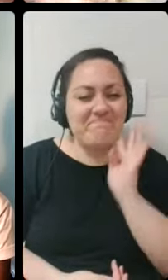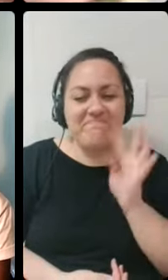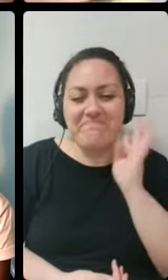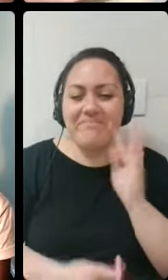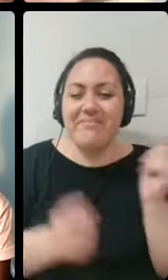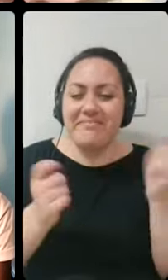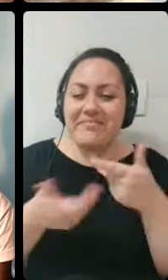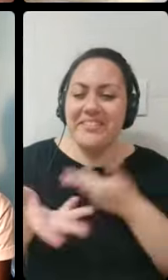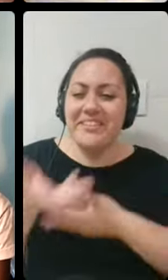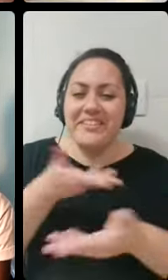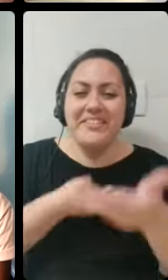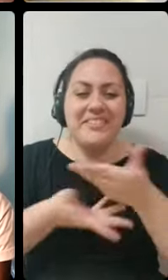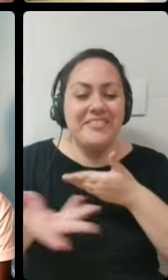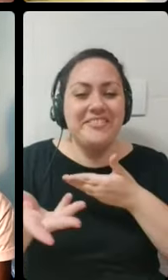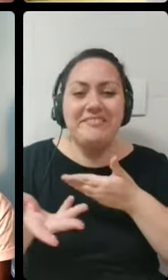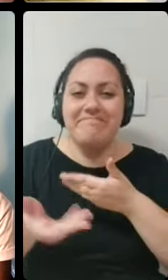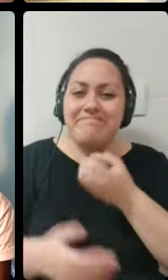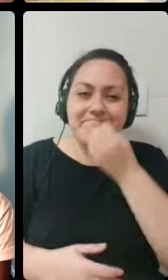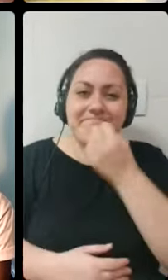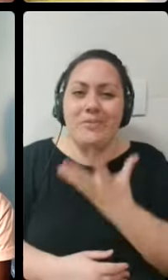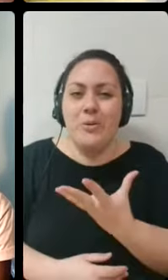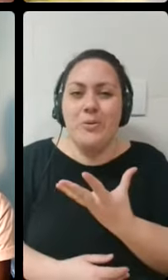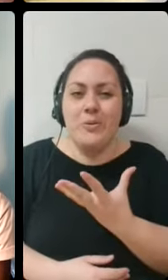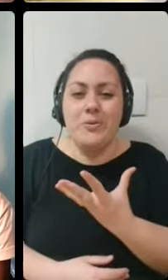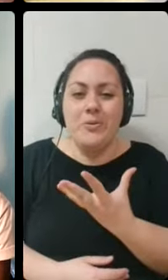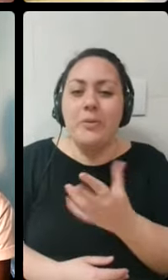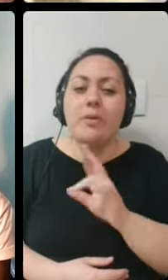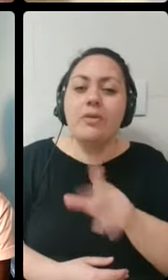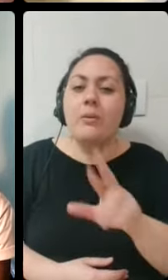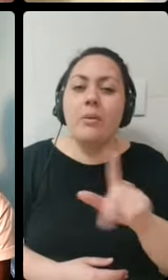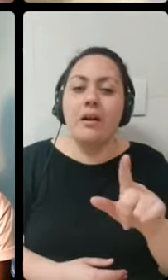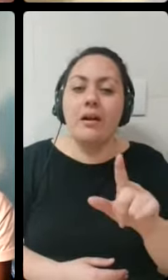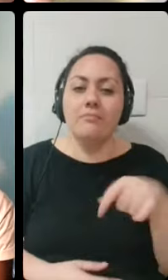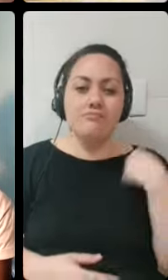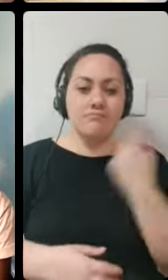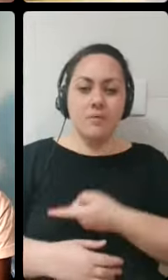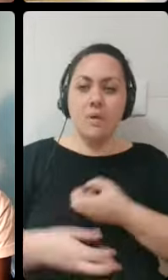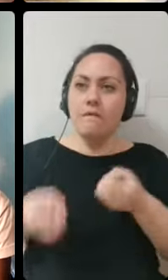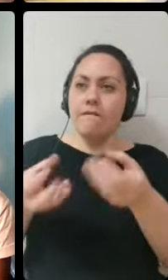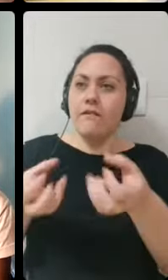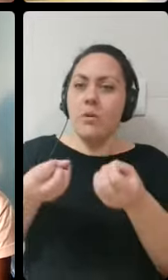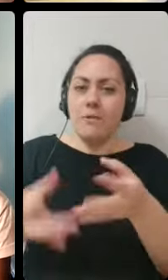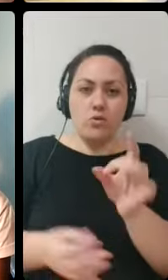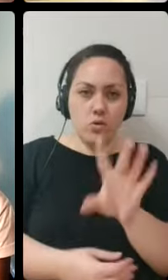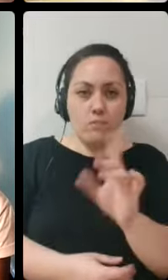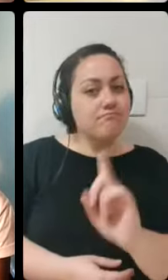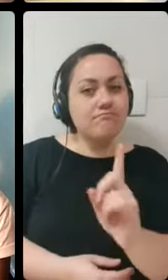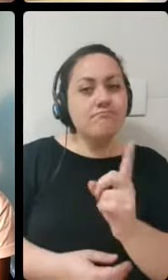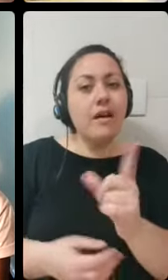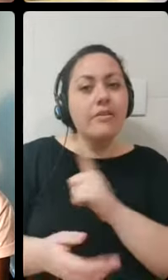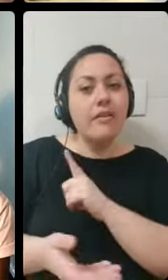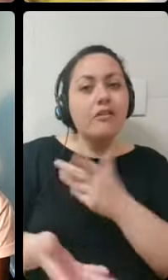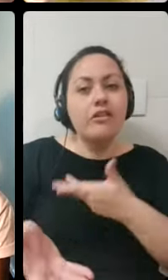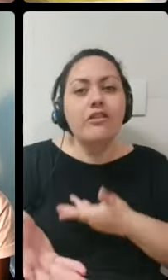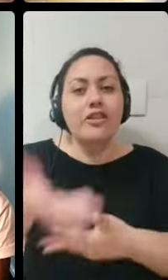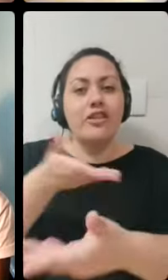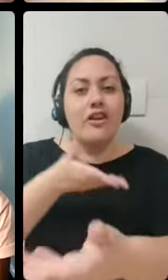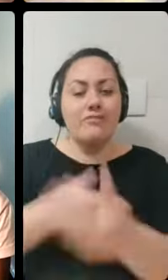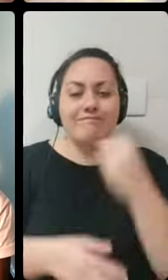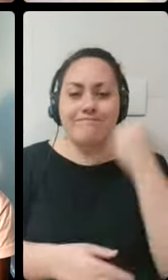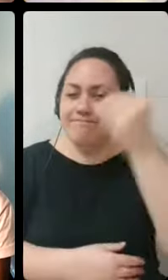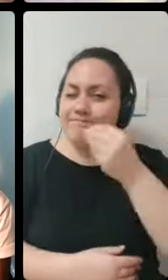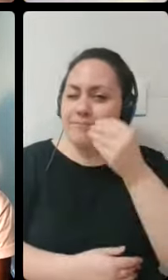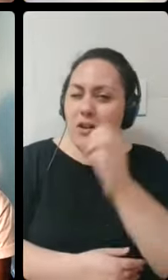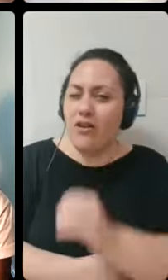troca muito grande, não era só a gente dando informação, a gente recebia também. Então foi uma experiência incrível. E outra que